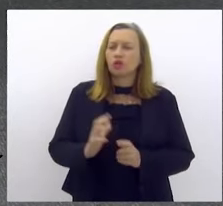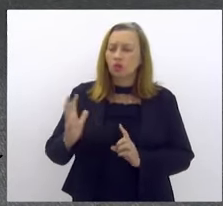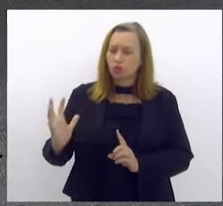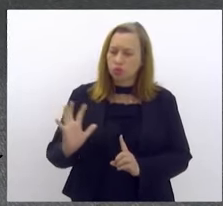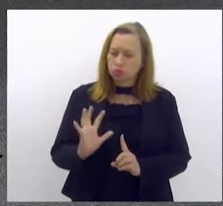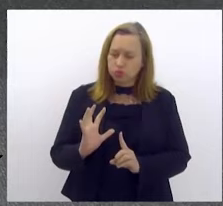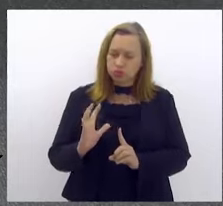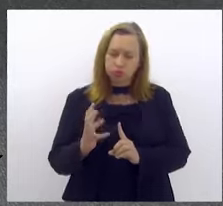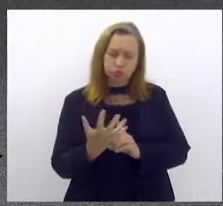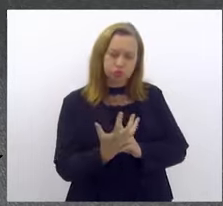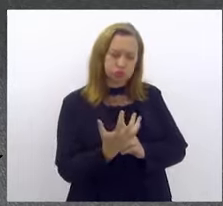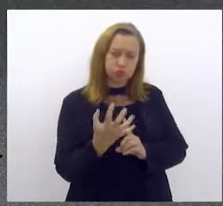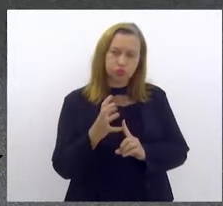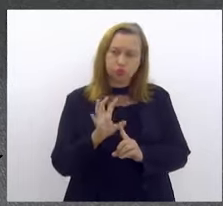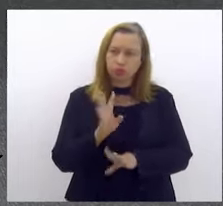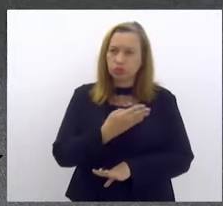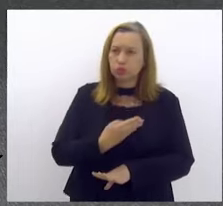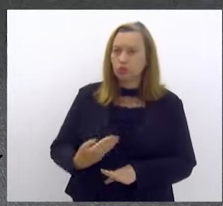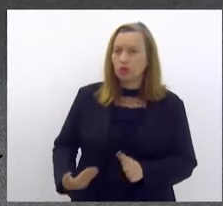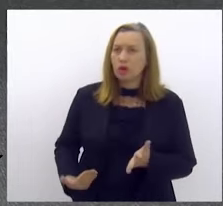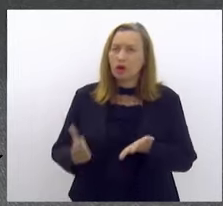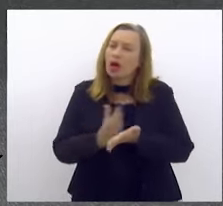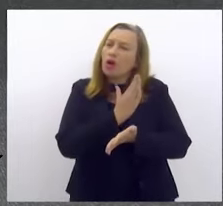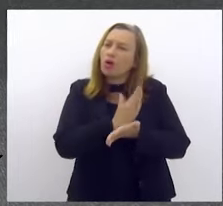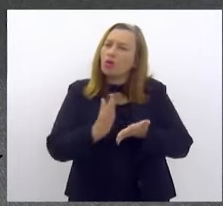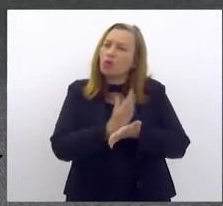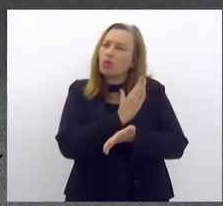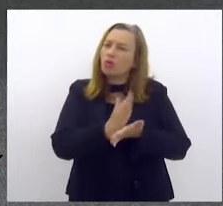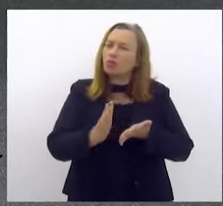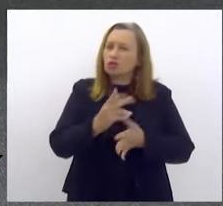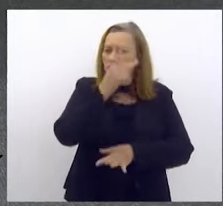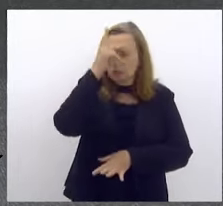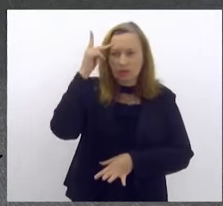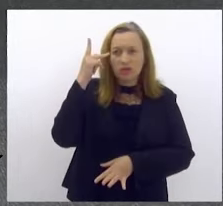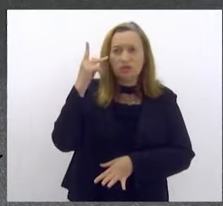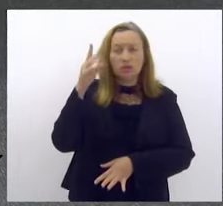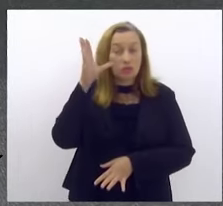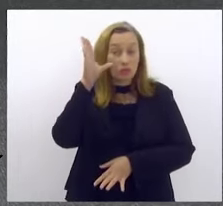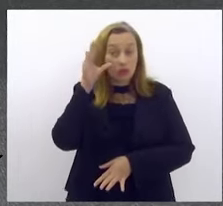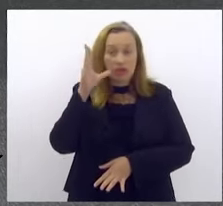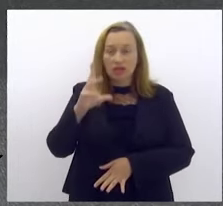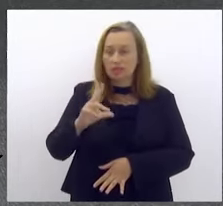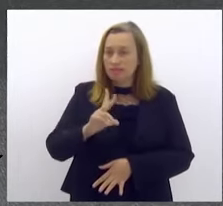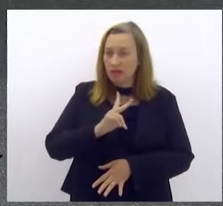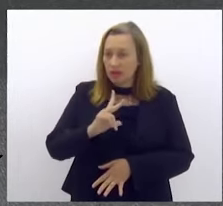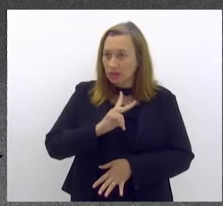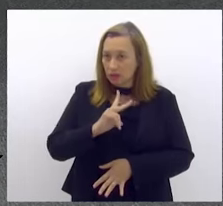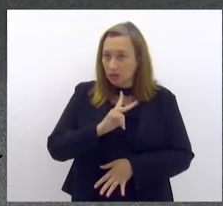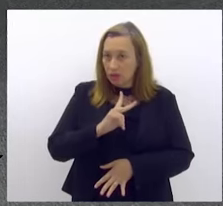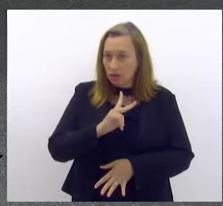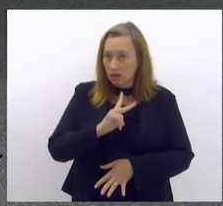cerca o governo do Estado, algumas pessoas com alguns interesses pessoais,